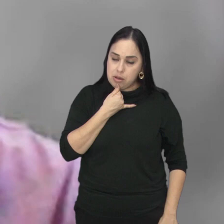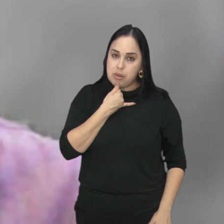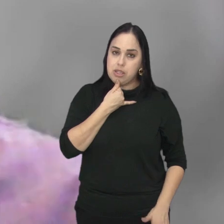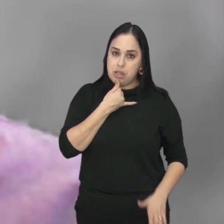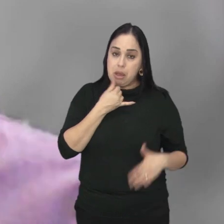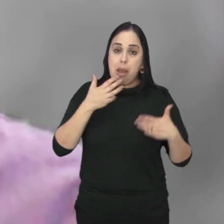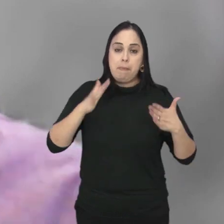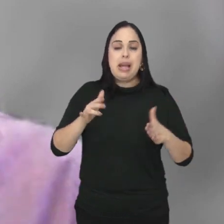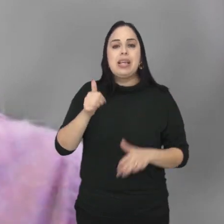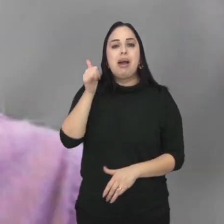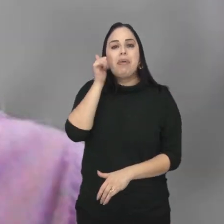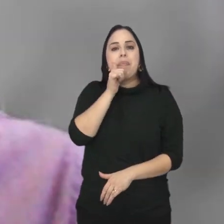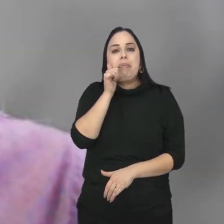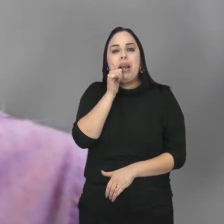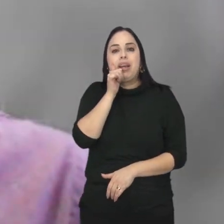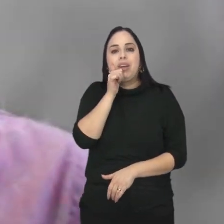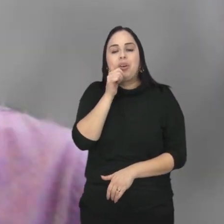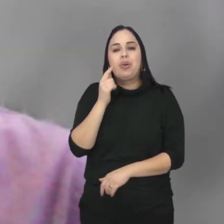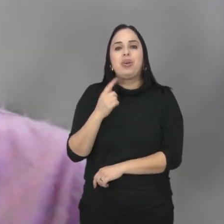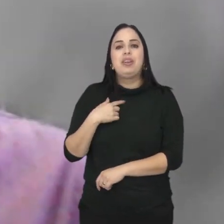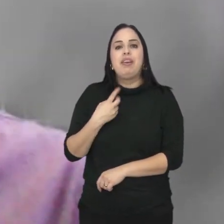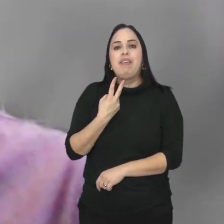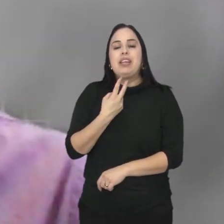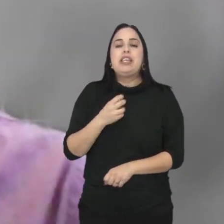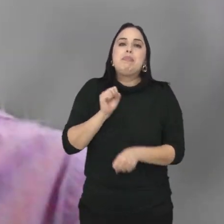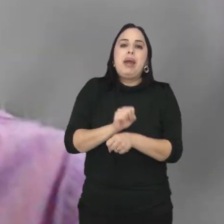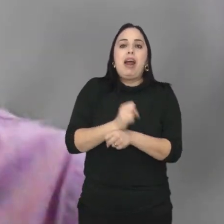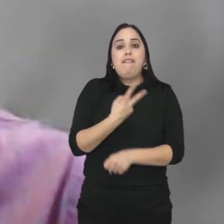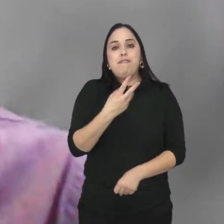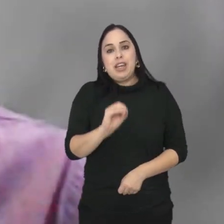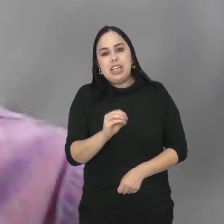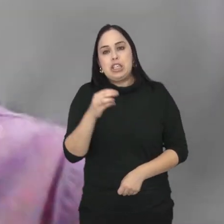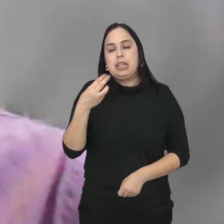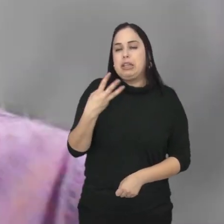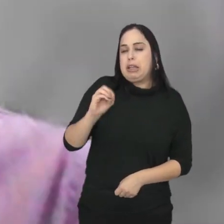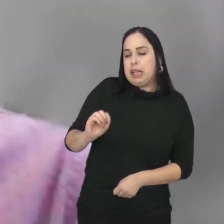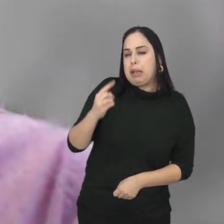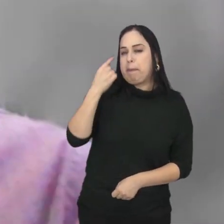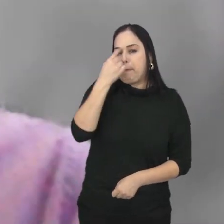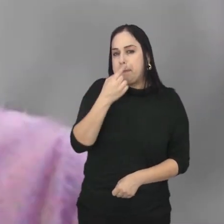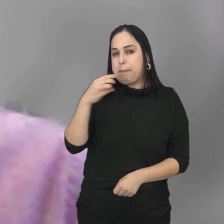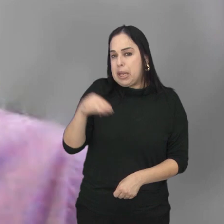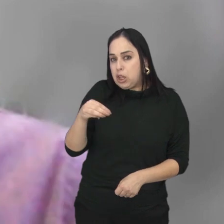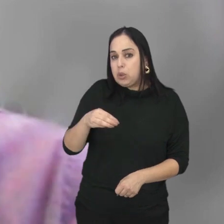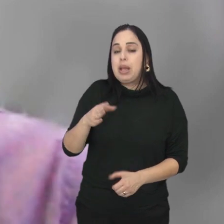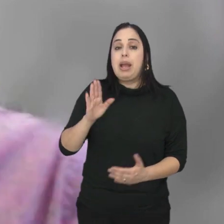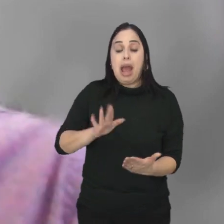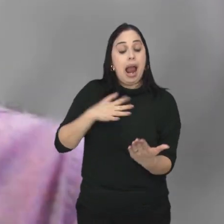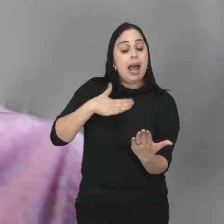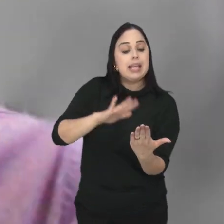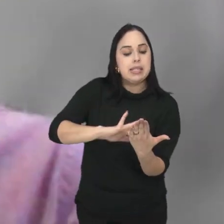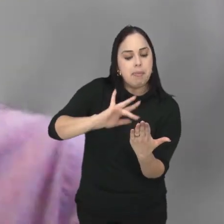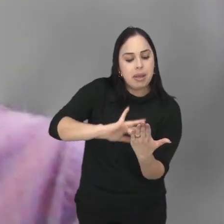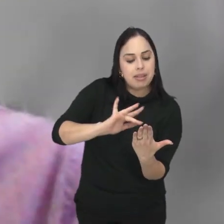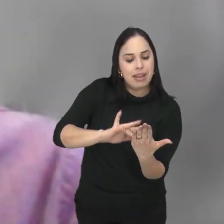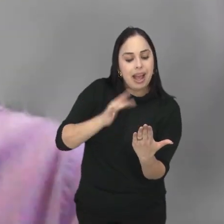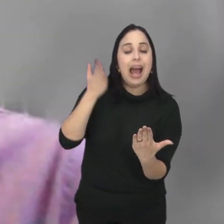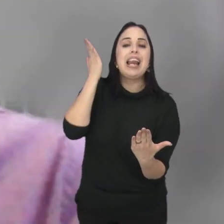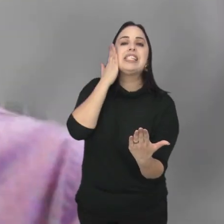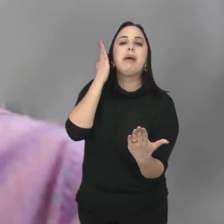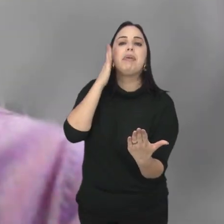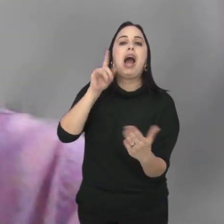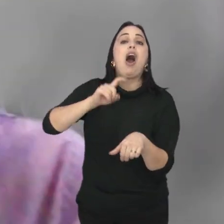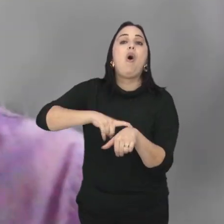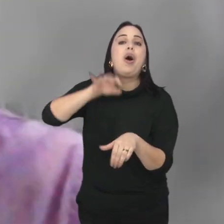grandes cidades, ela consegue minimamente, em vez de passar 20, 30 minutos no ponto de ônibus, ela sabendo pelo Citamob que vai passar em 5